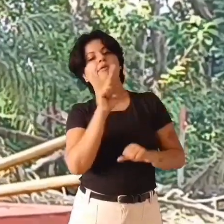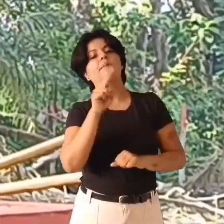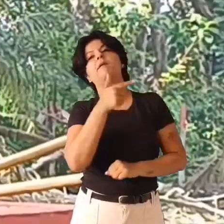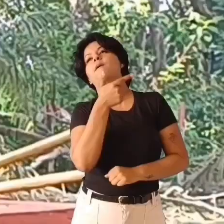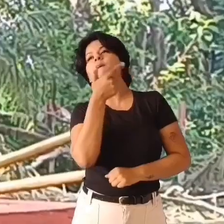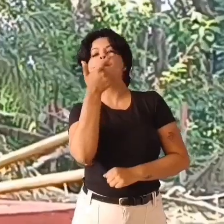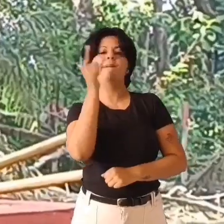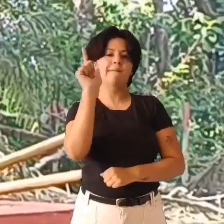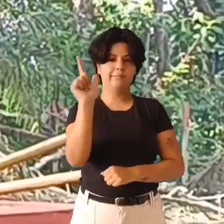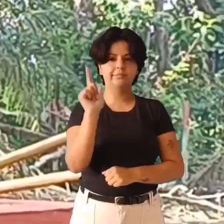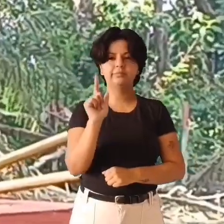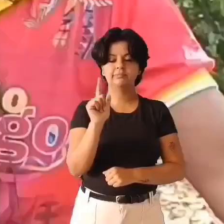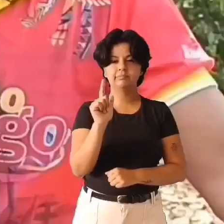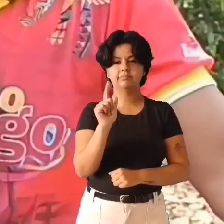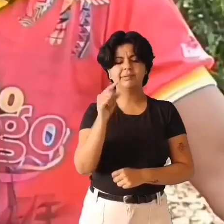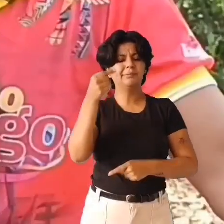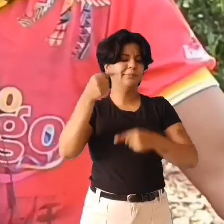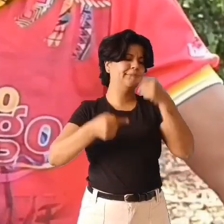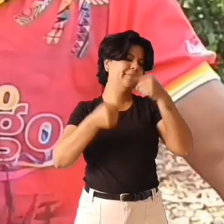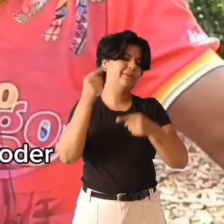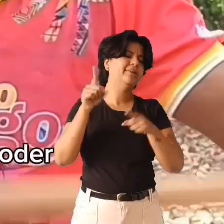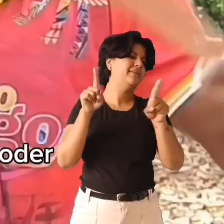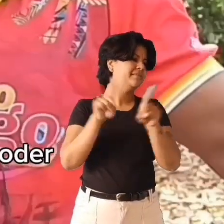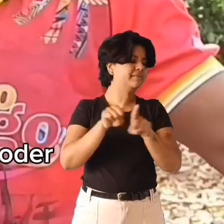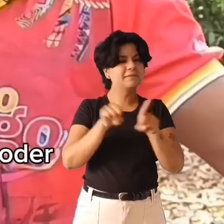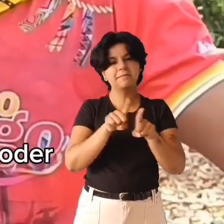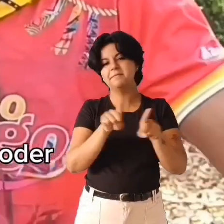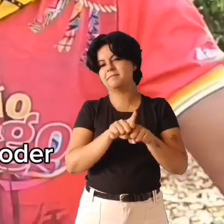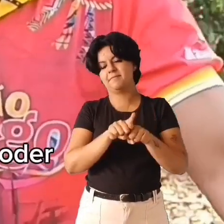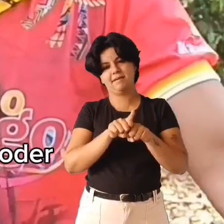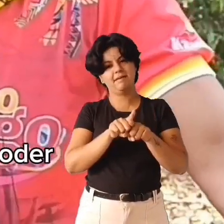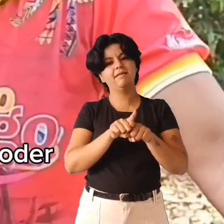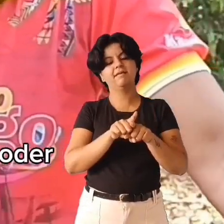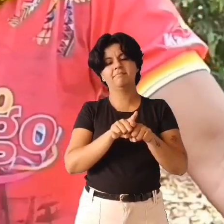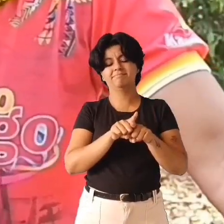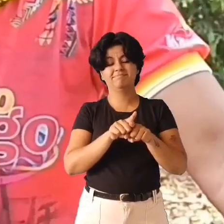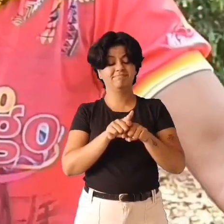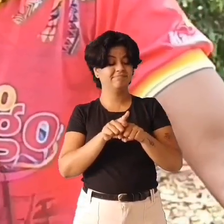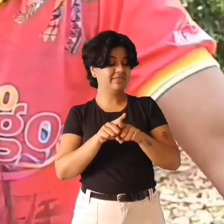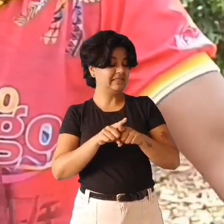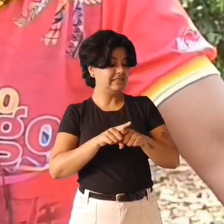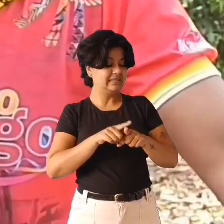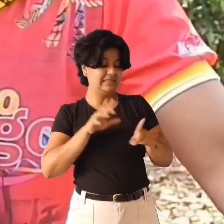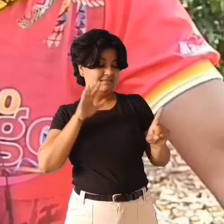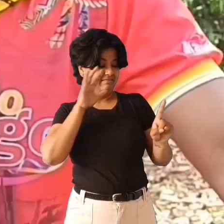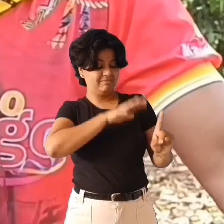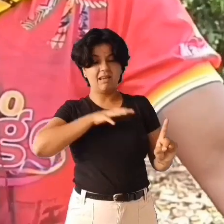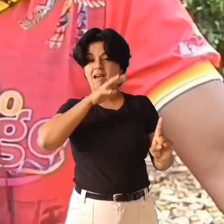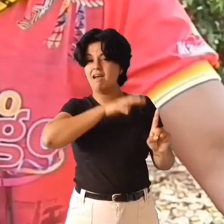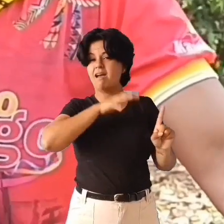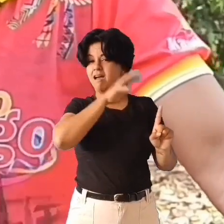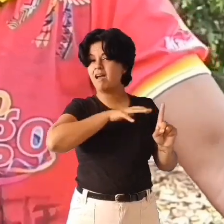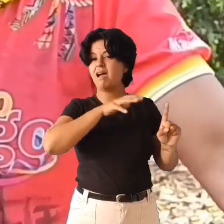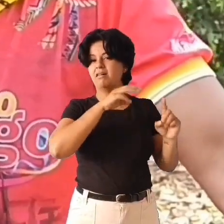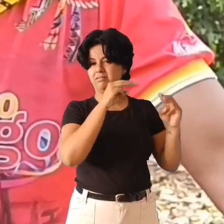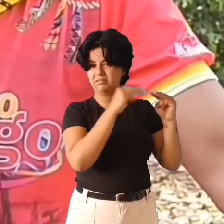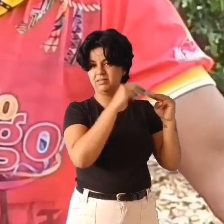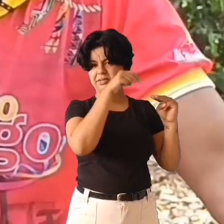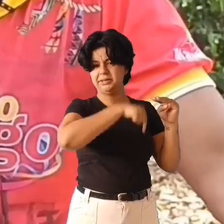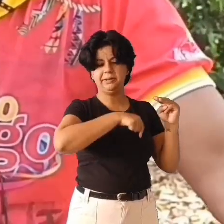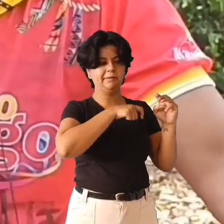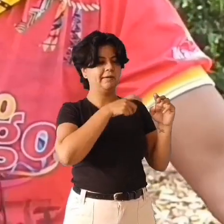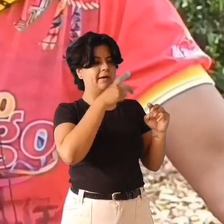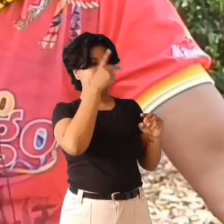de categoria. E a questão dos políticos que na época vinham se revelando no poder, que massacravam o povo, massacravam o pequeno